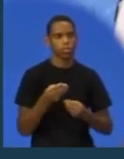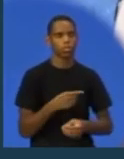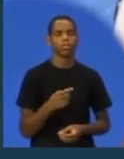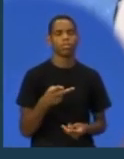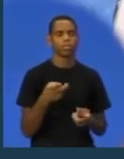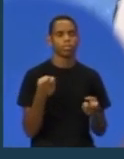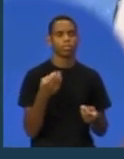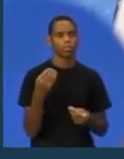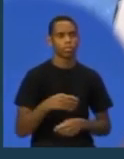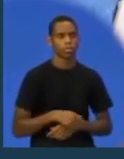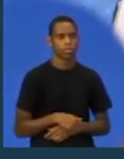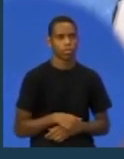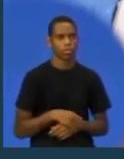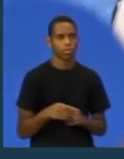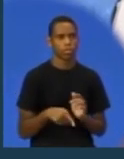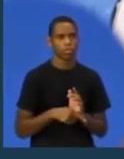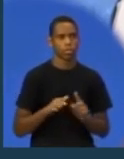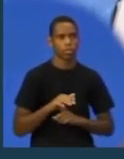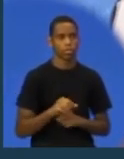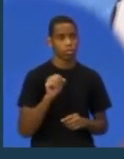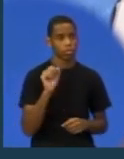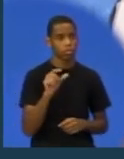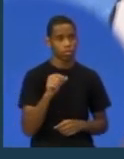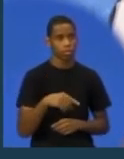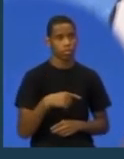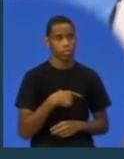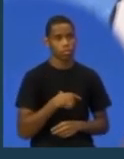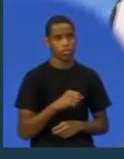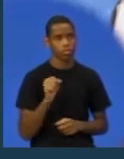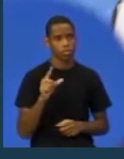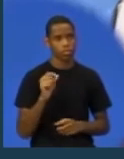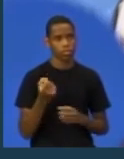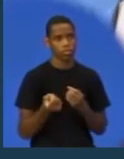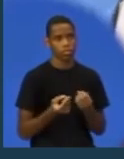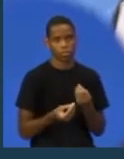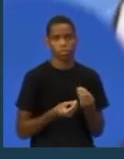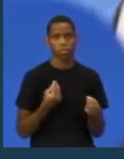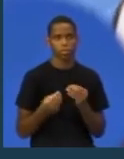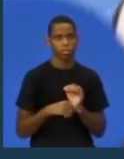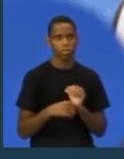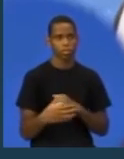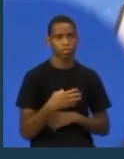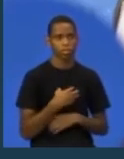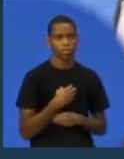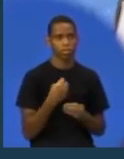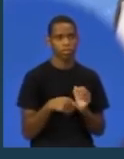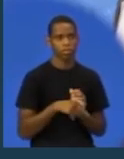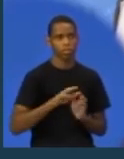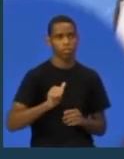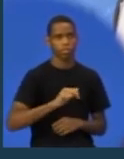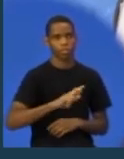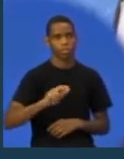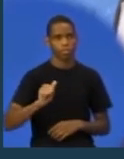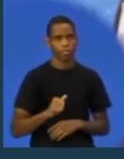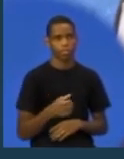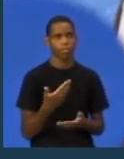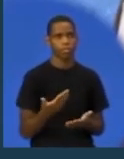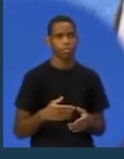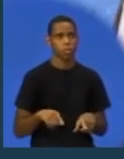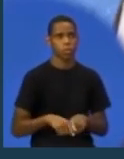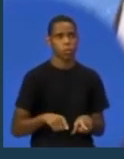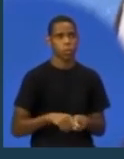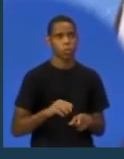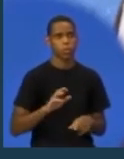nós temos ali a representação em azul. Então, o gráfico em azul corresponde ao nosso gráfico de barras. Para que esse